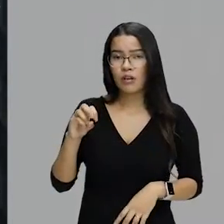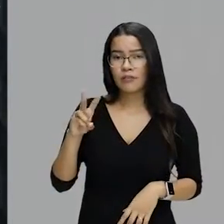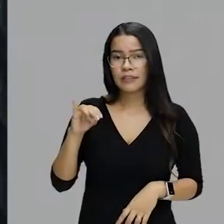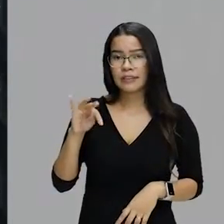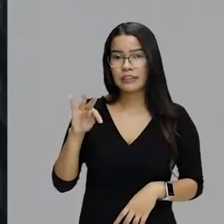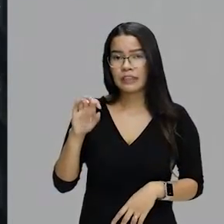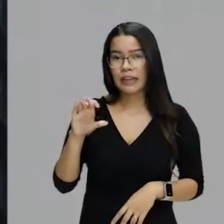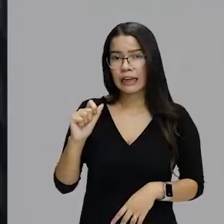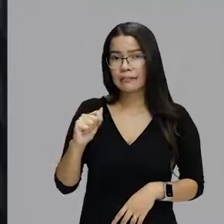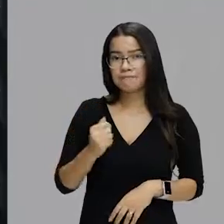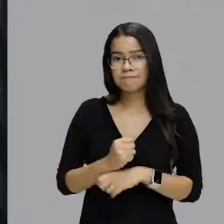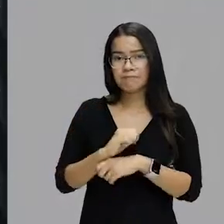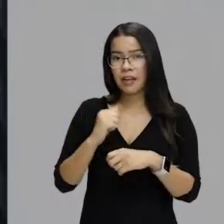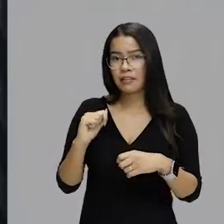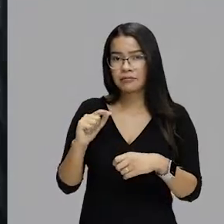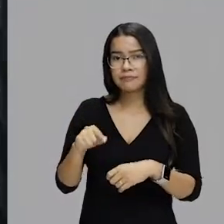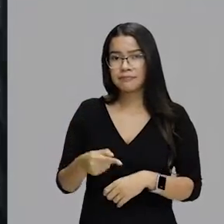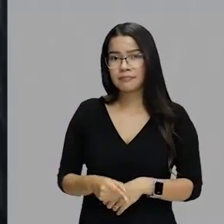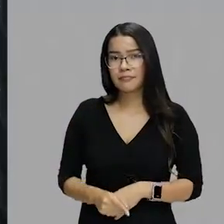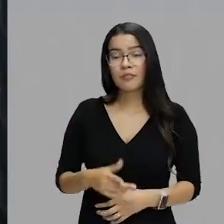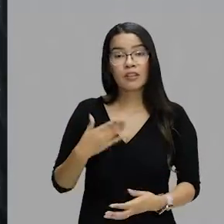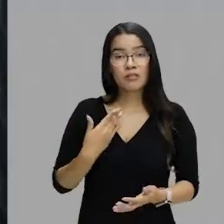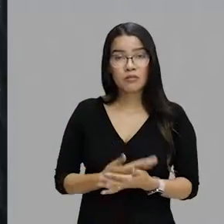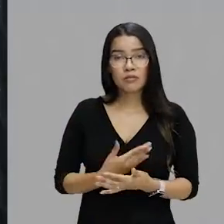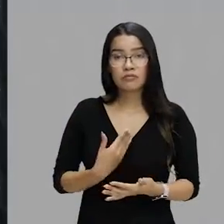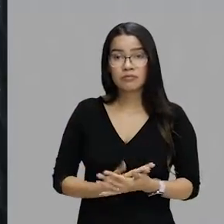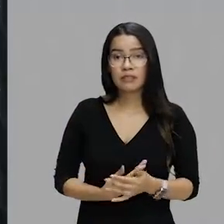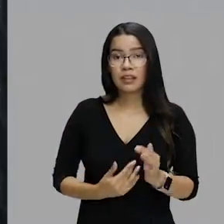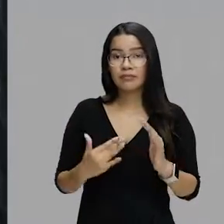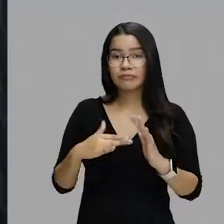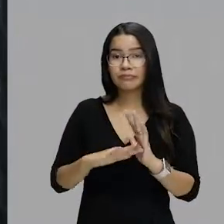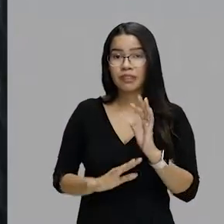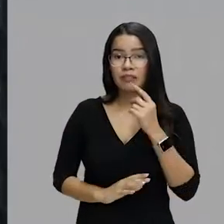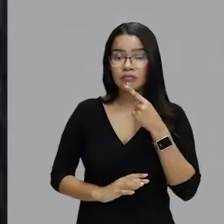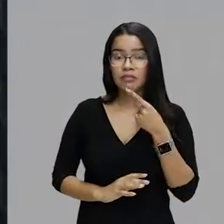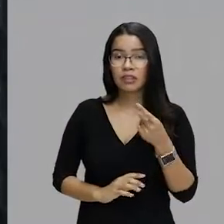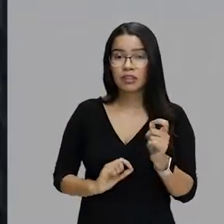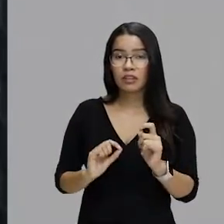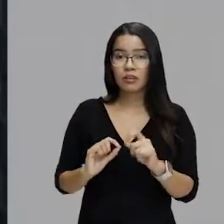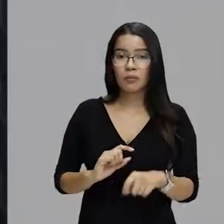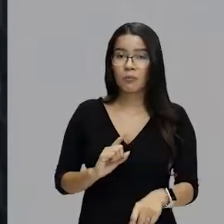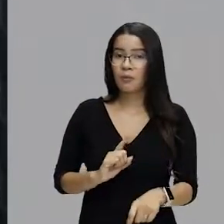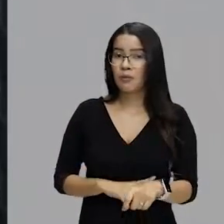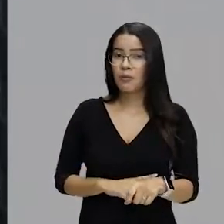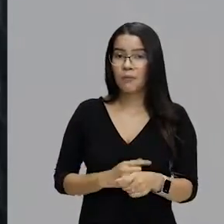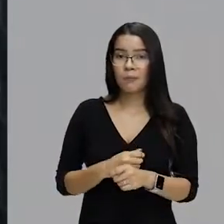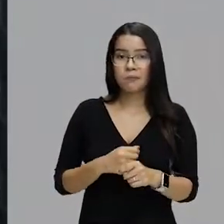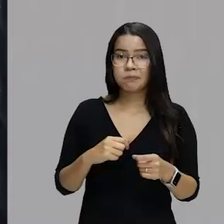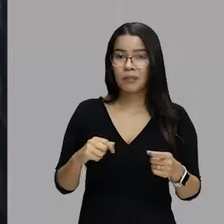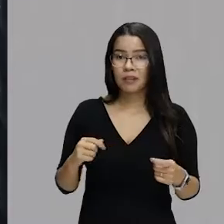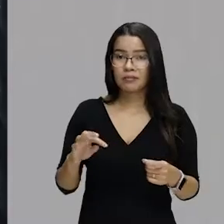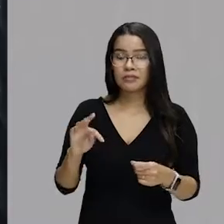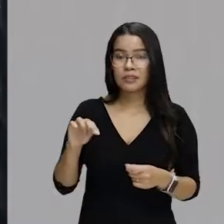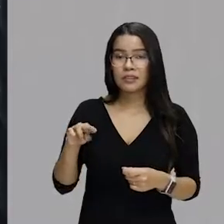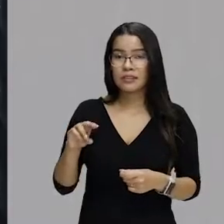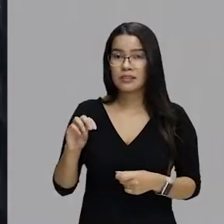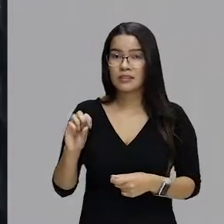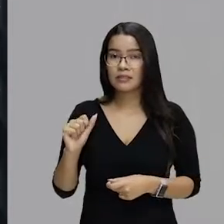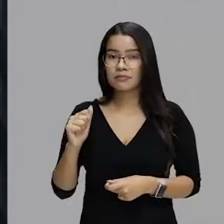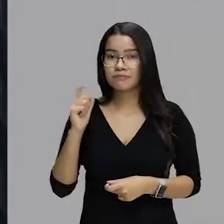exacerbando. Alguns estudiosos chegam a afirmar que esse foi o momento de maior tensão da Guerra Fria. E